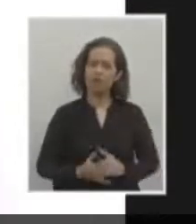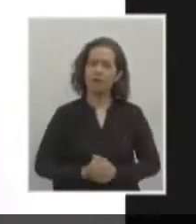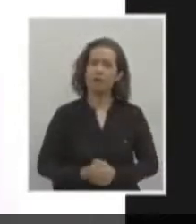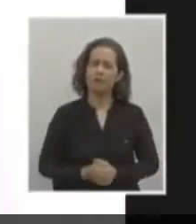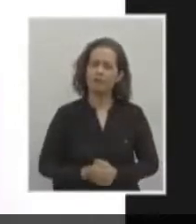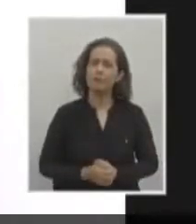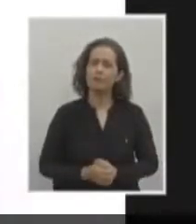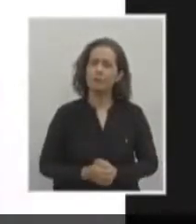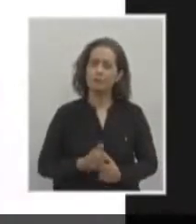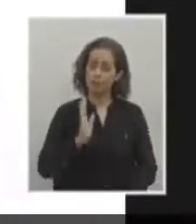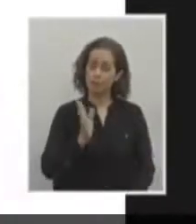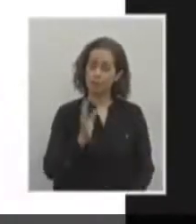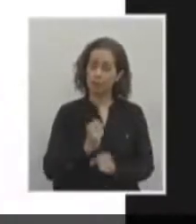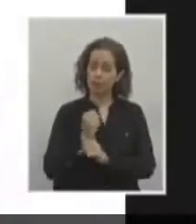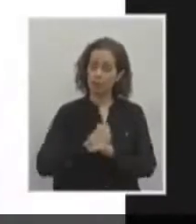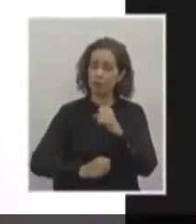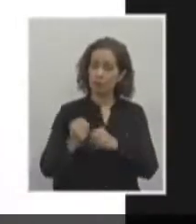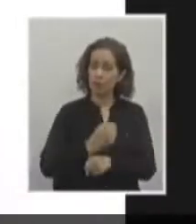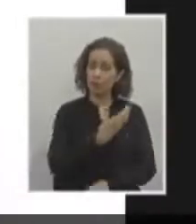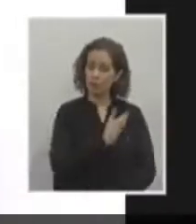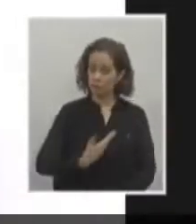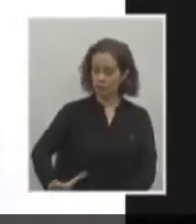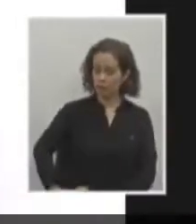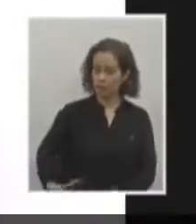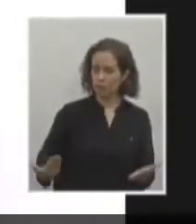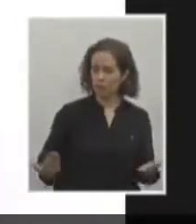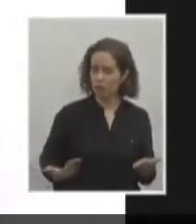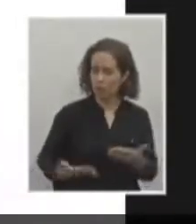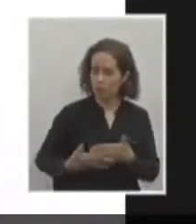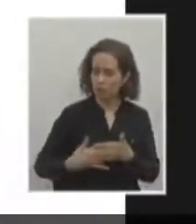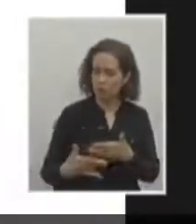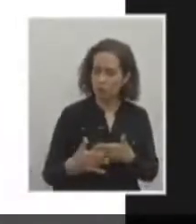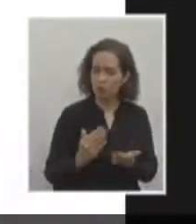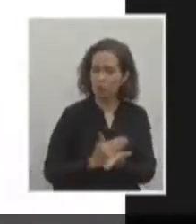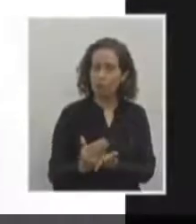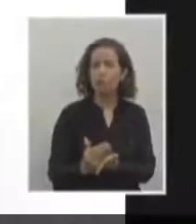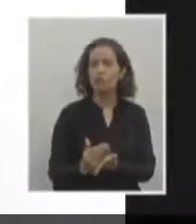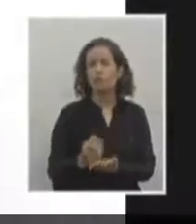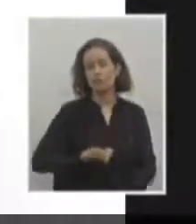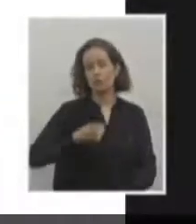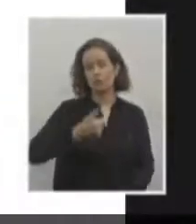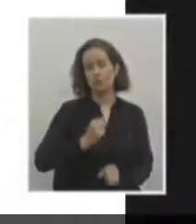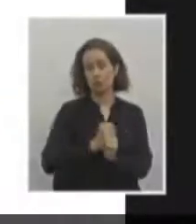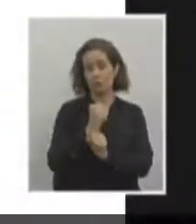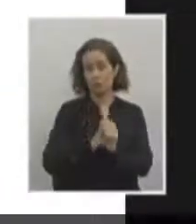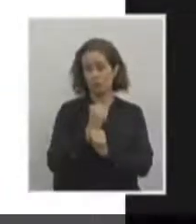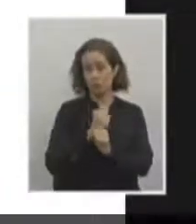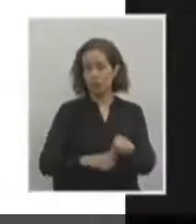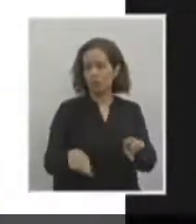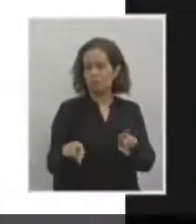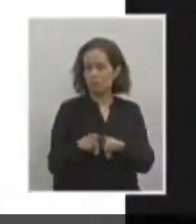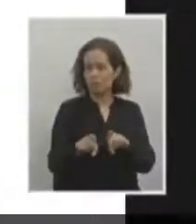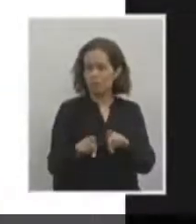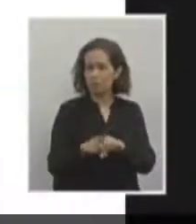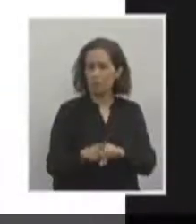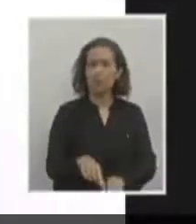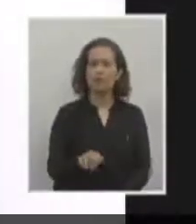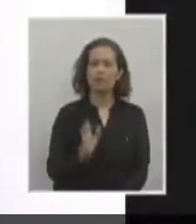Quando o governo atual começou o primeiro ano também, eles permaneceram na mesma